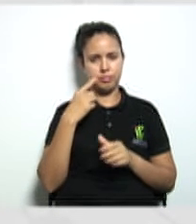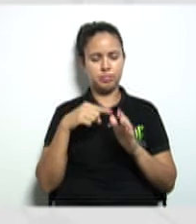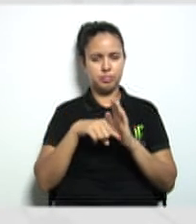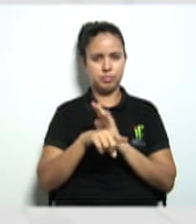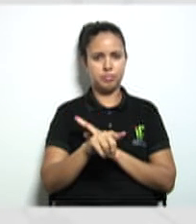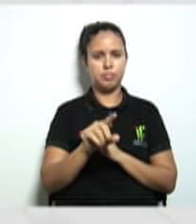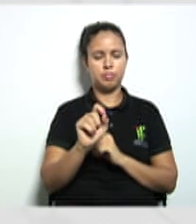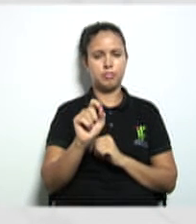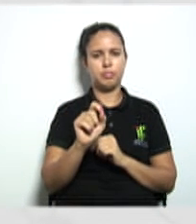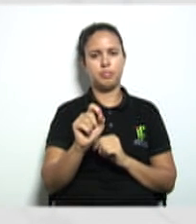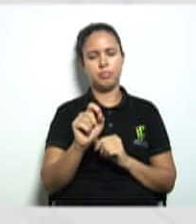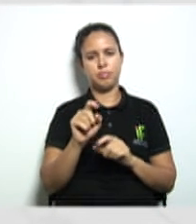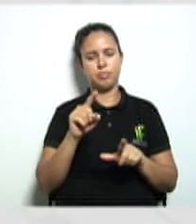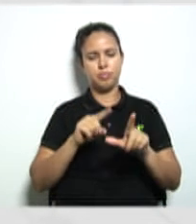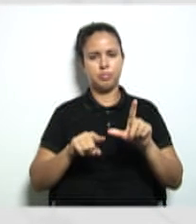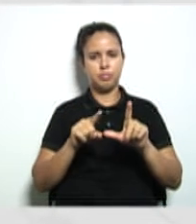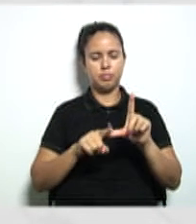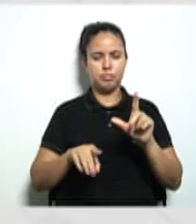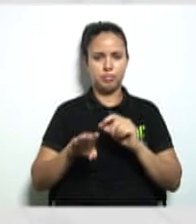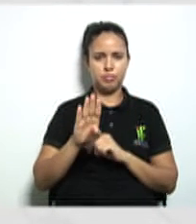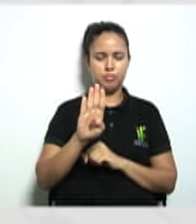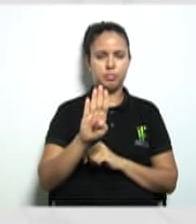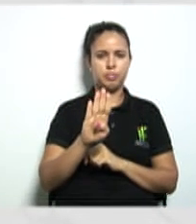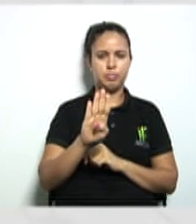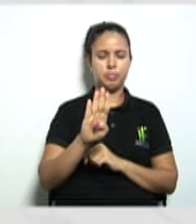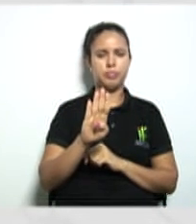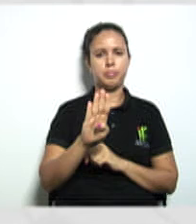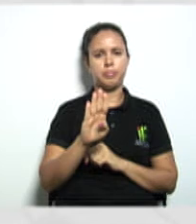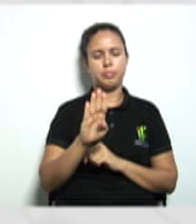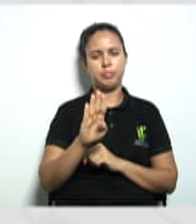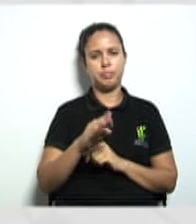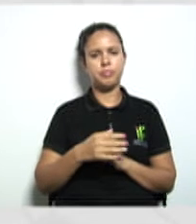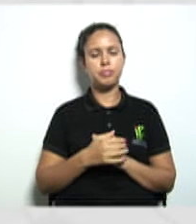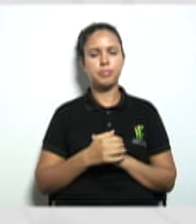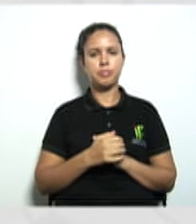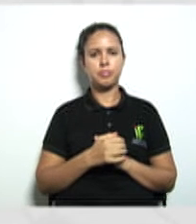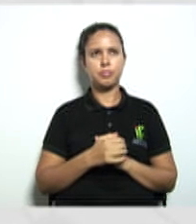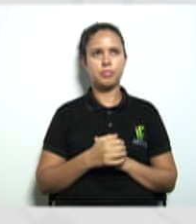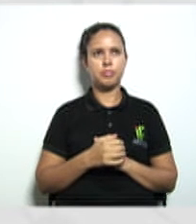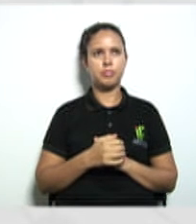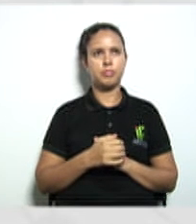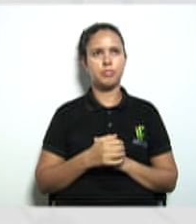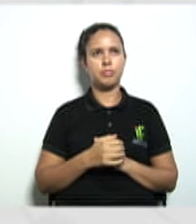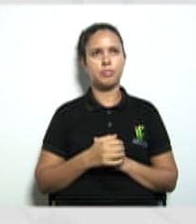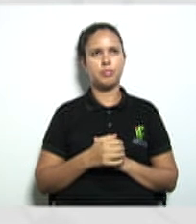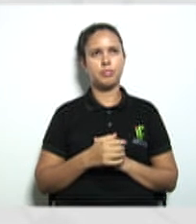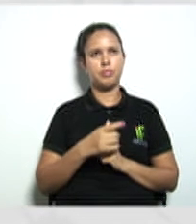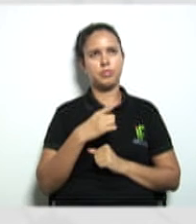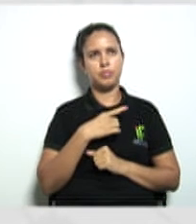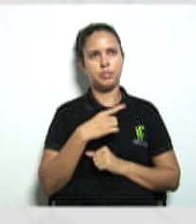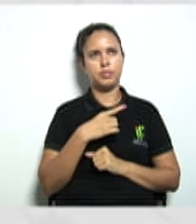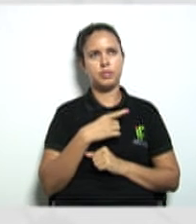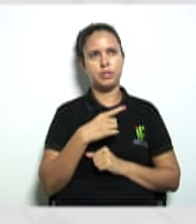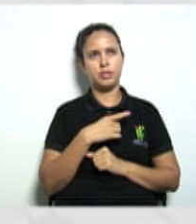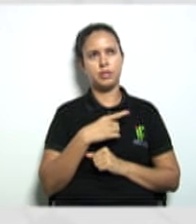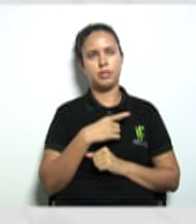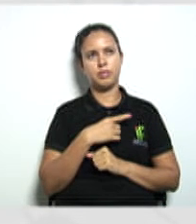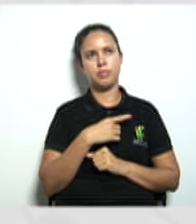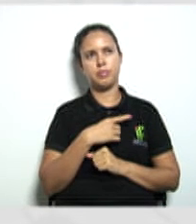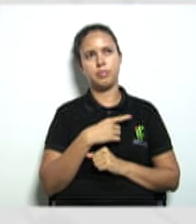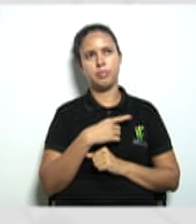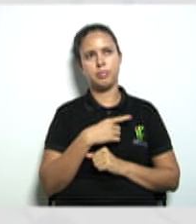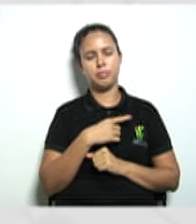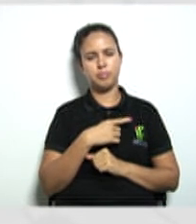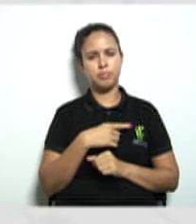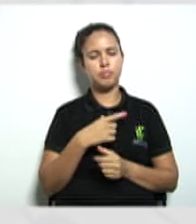da letra B, ainda da questão número 2. Olha só, teve um errinho ali no slide, as duas estão como letra